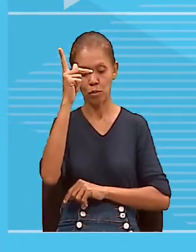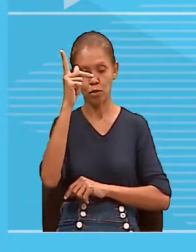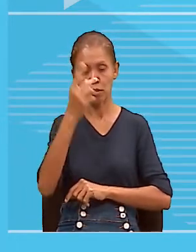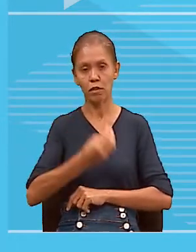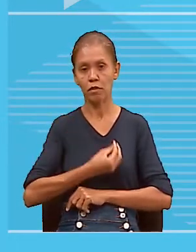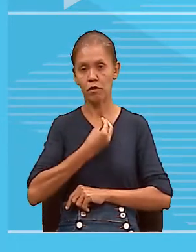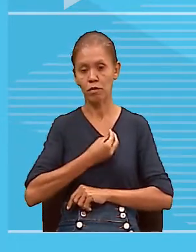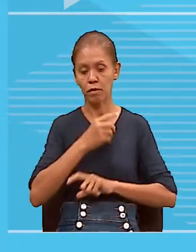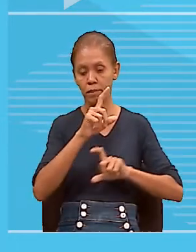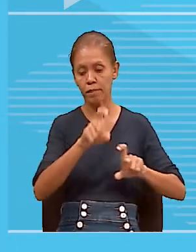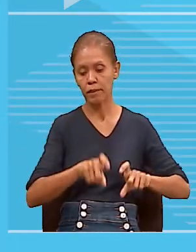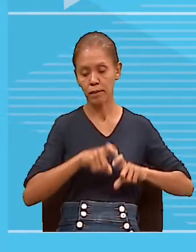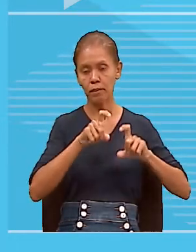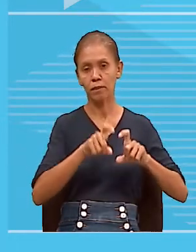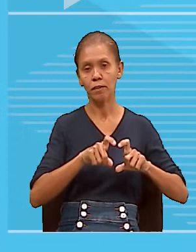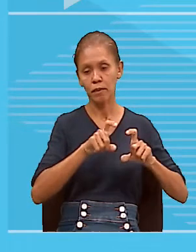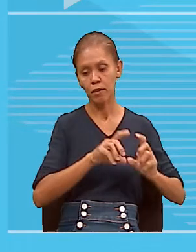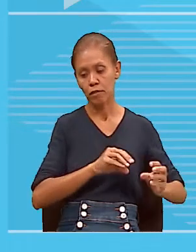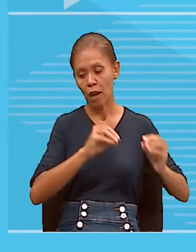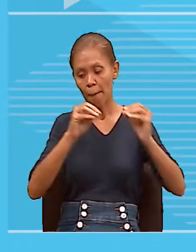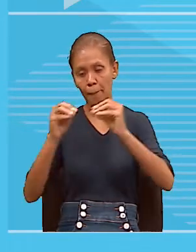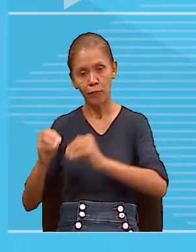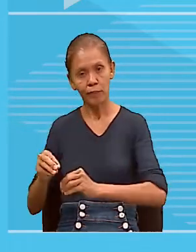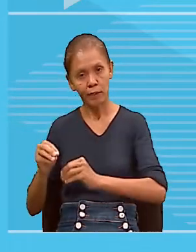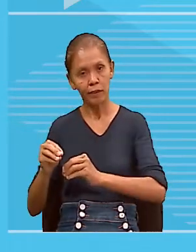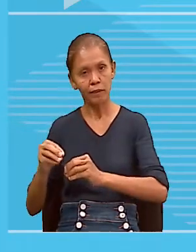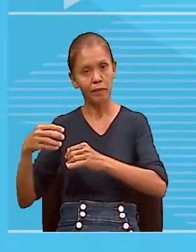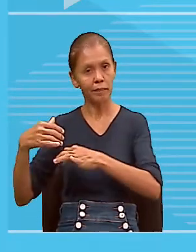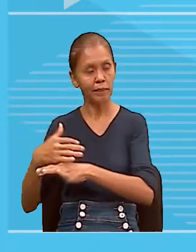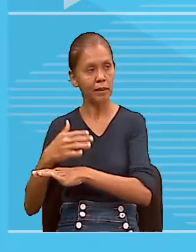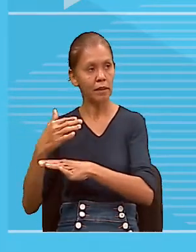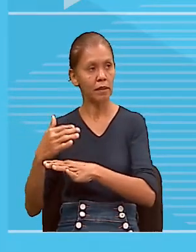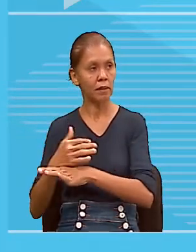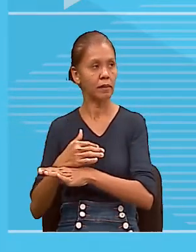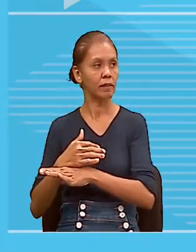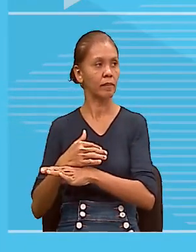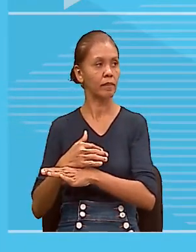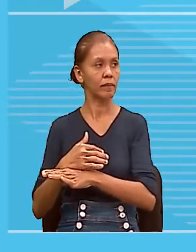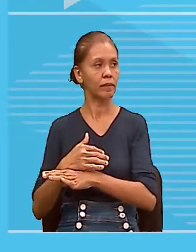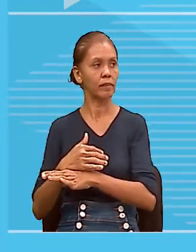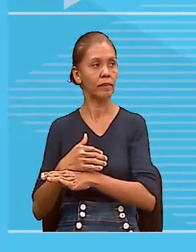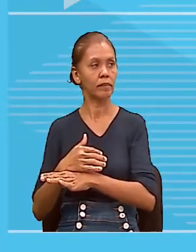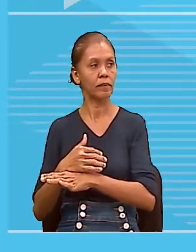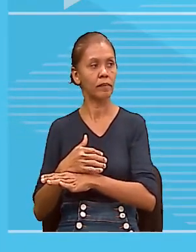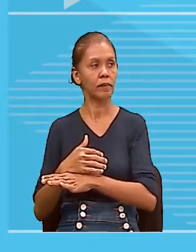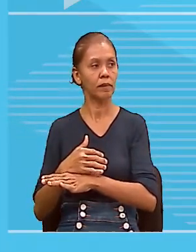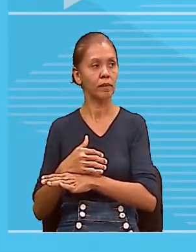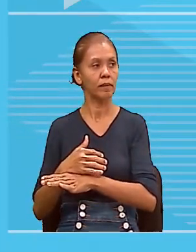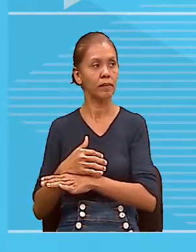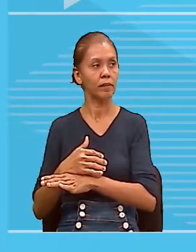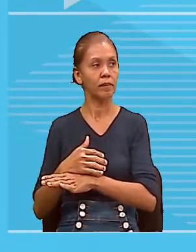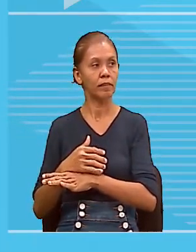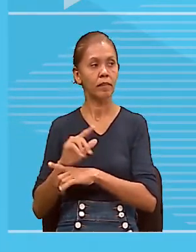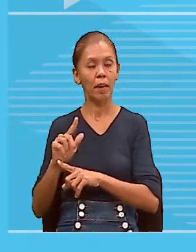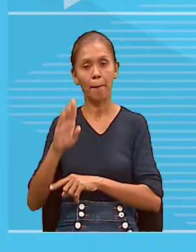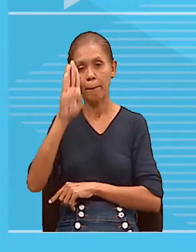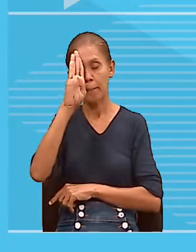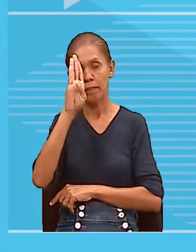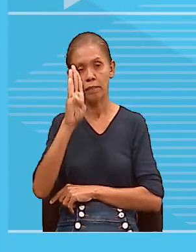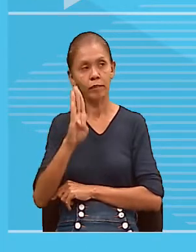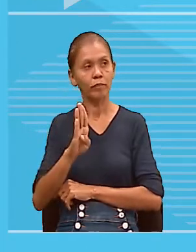junto nota da Mente parte da população do campo começa a migrar para os grandes centros mas